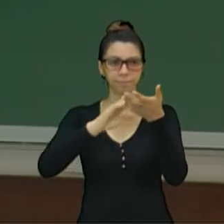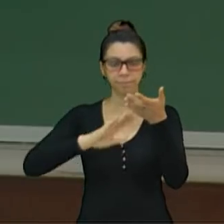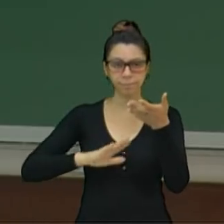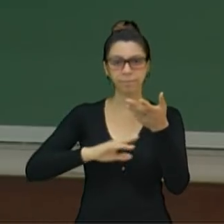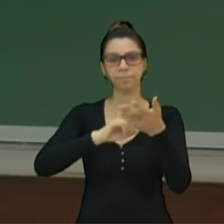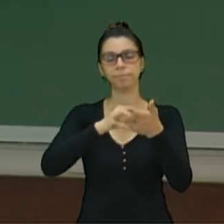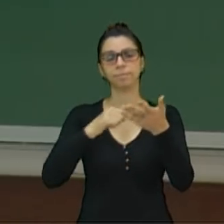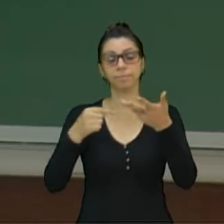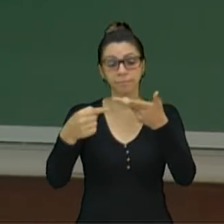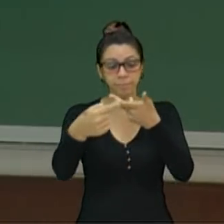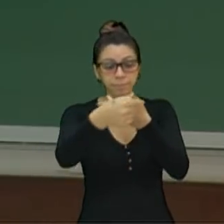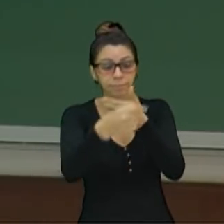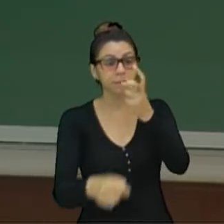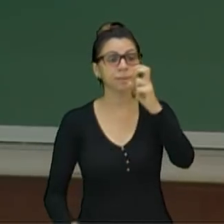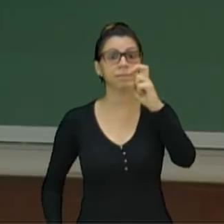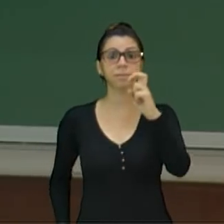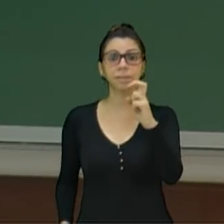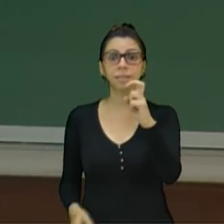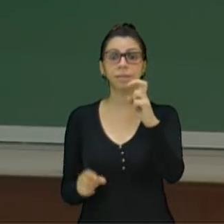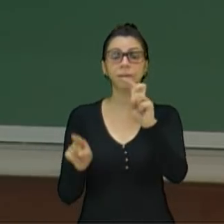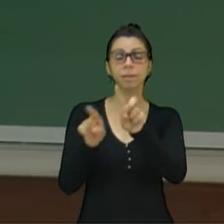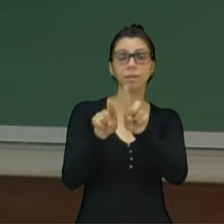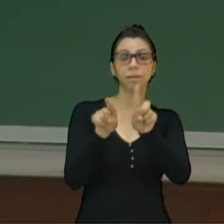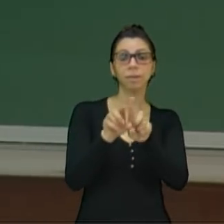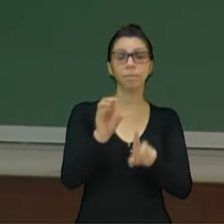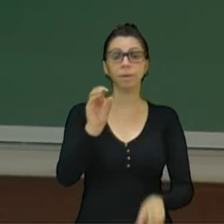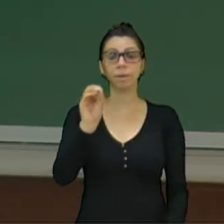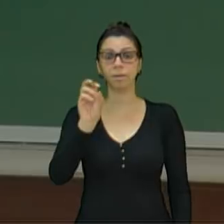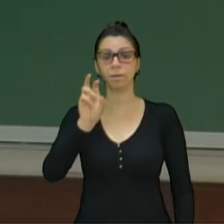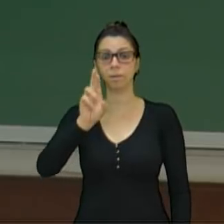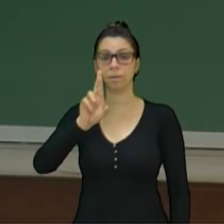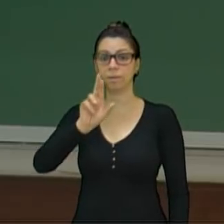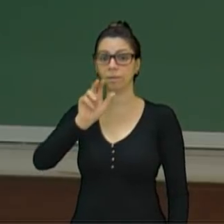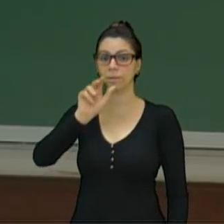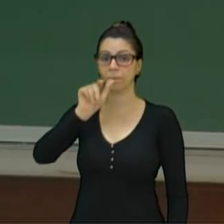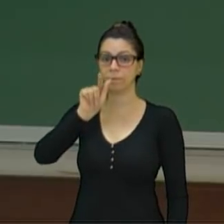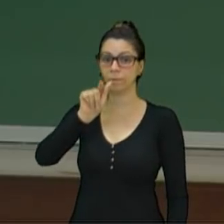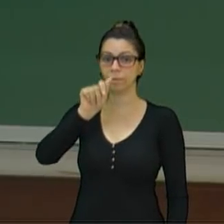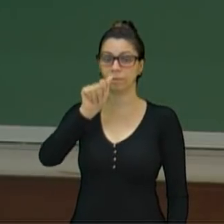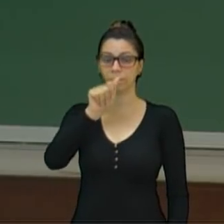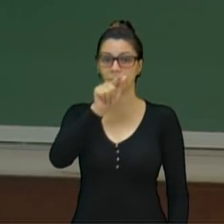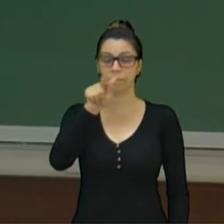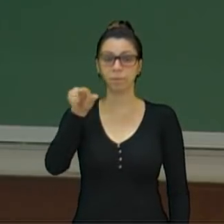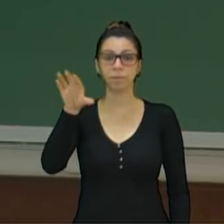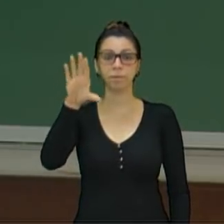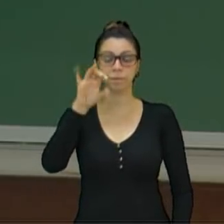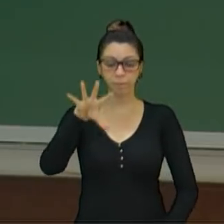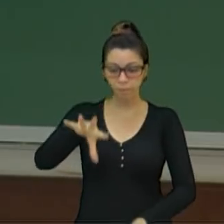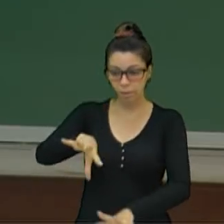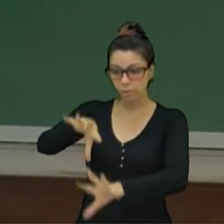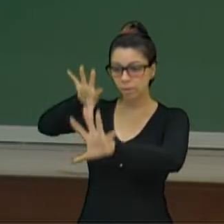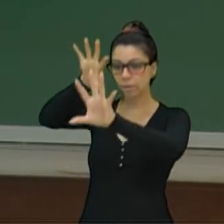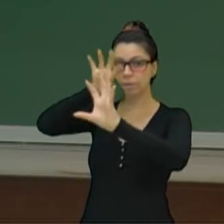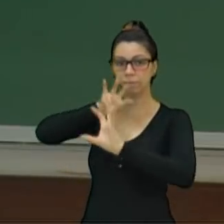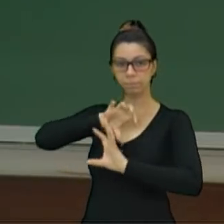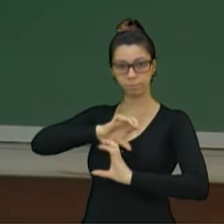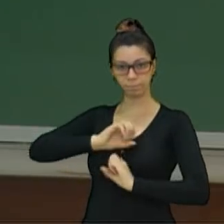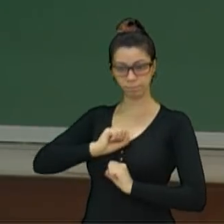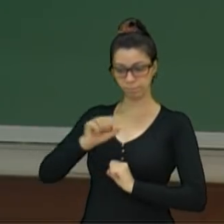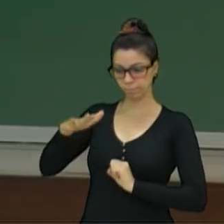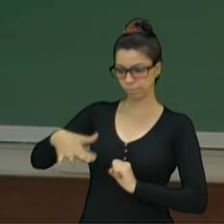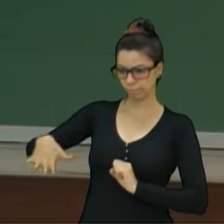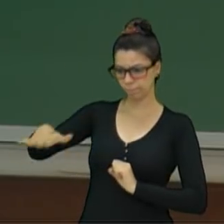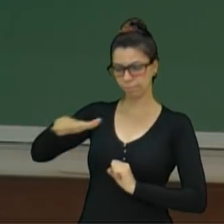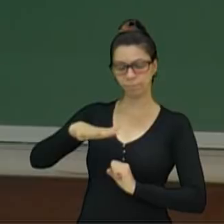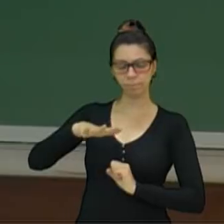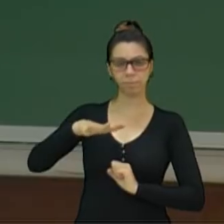com os 5 sentidos e os seus respectivos órgãos, aonde vai capturar essa situação do cotidiano e o corpo